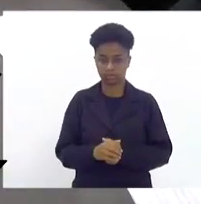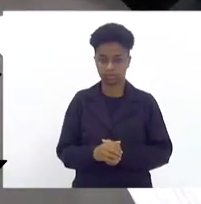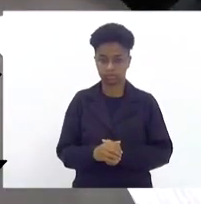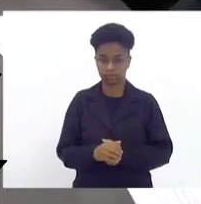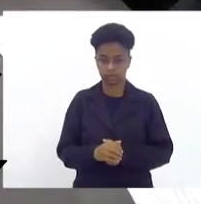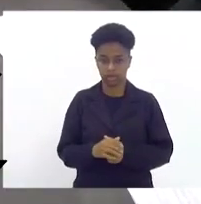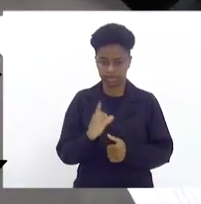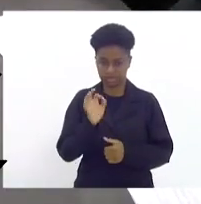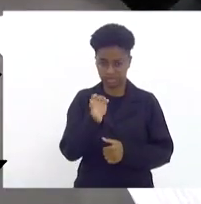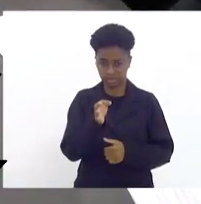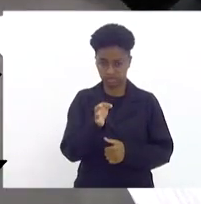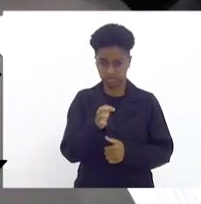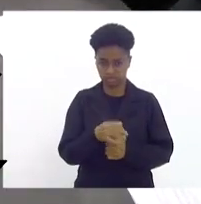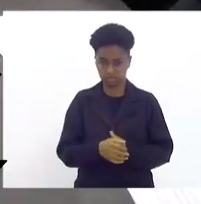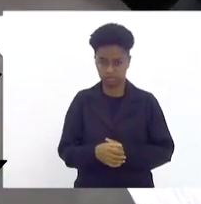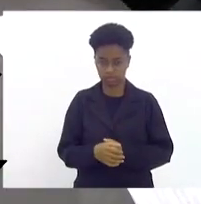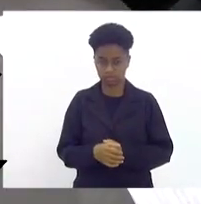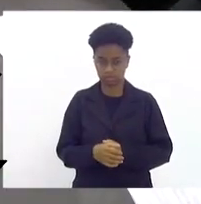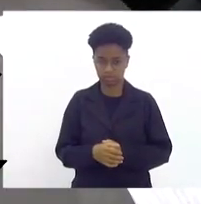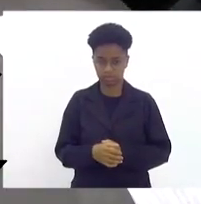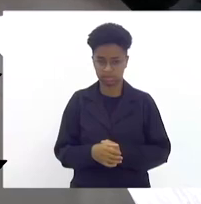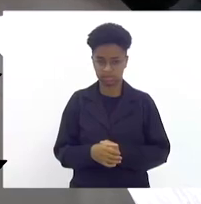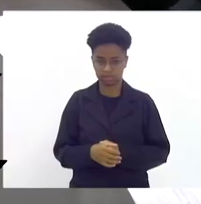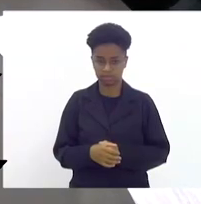isso? É isso, é isso.